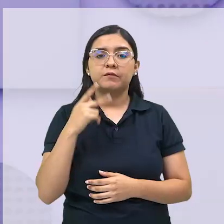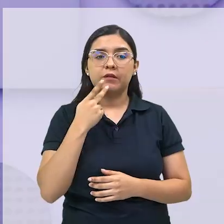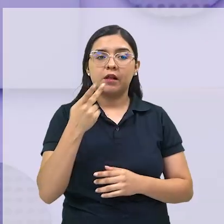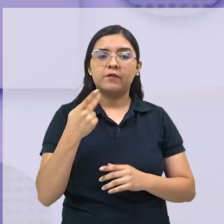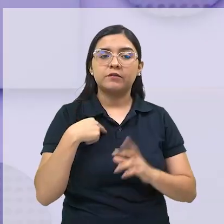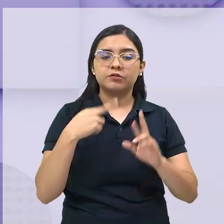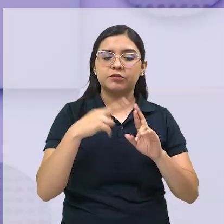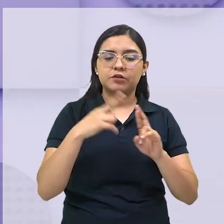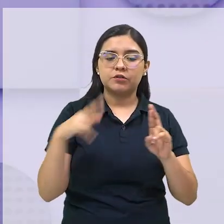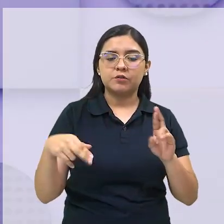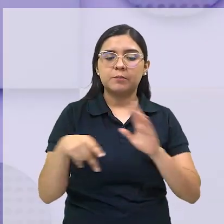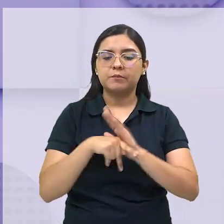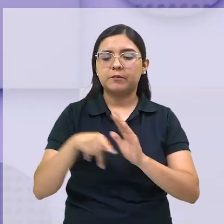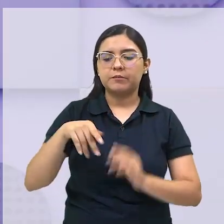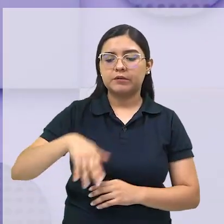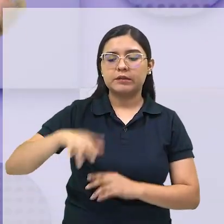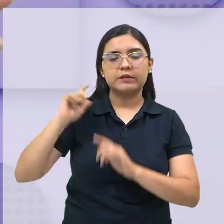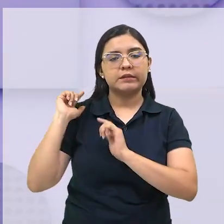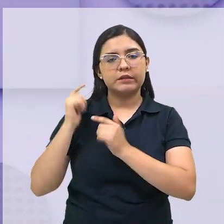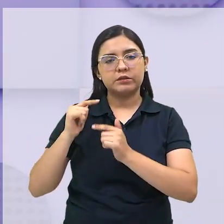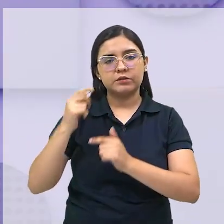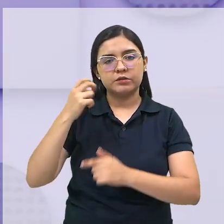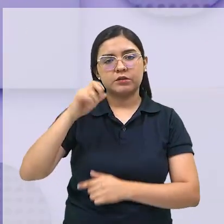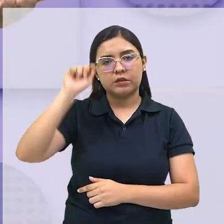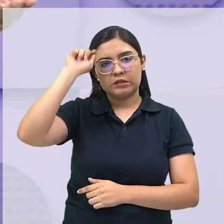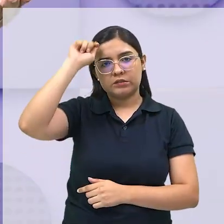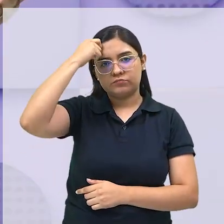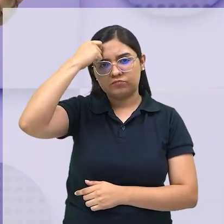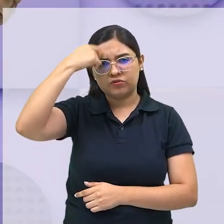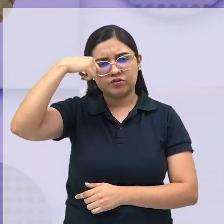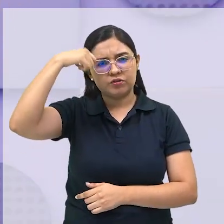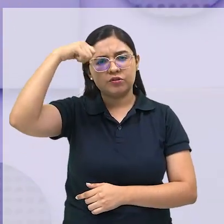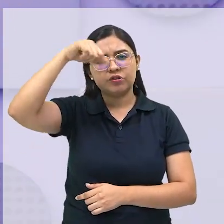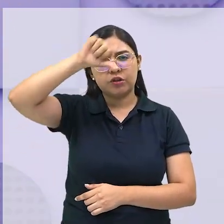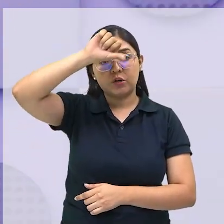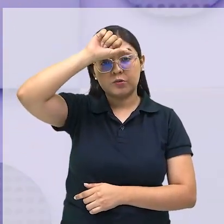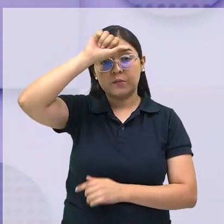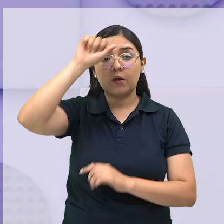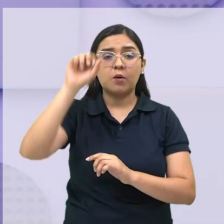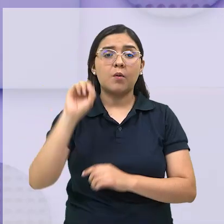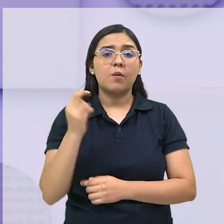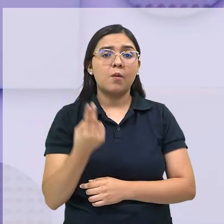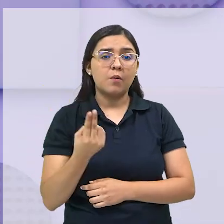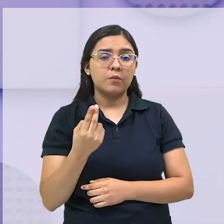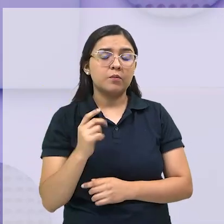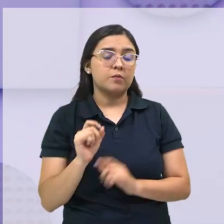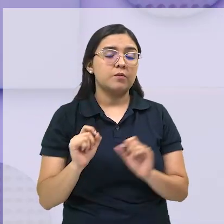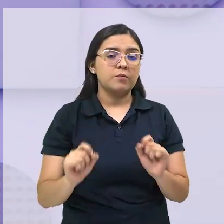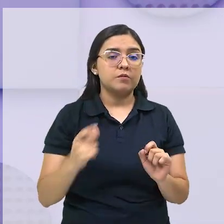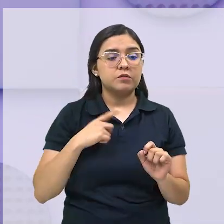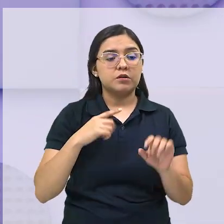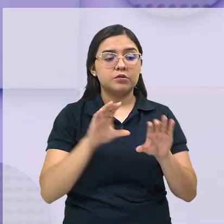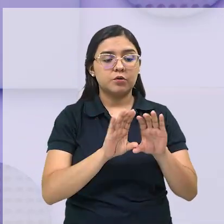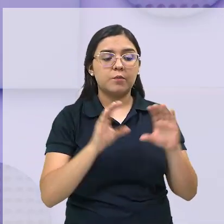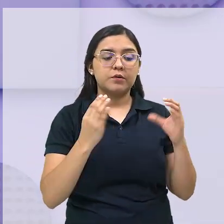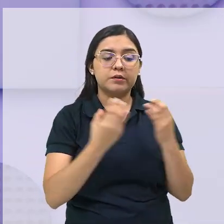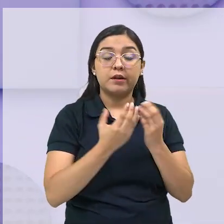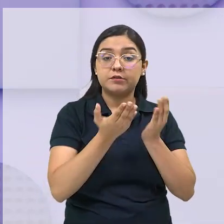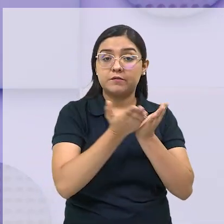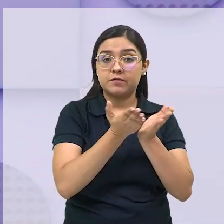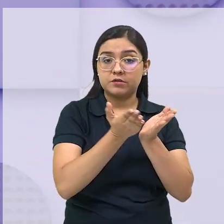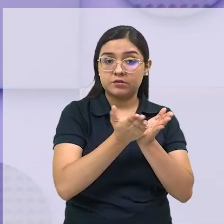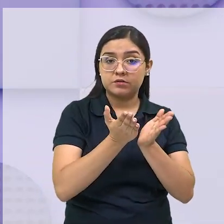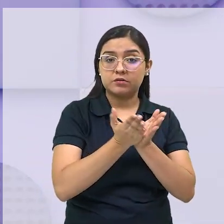das religiões de matriz africana de maneira estereotipada. Ou falava de comunidades evangélicas